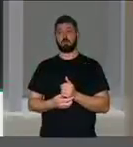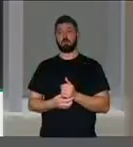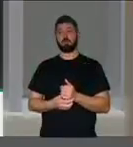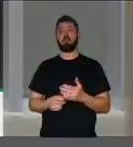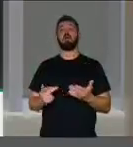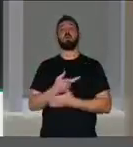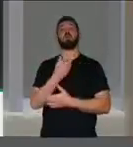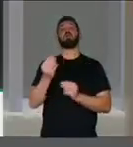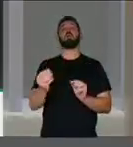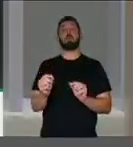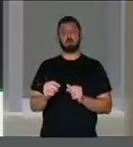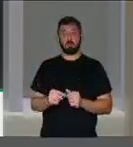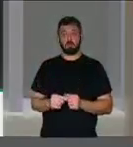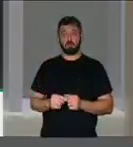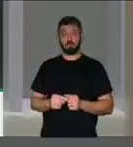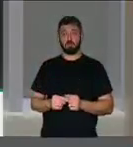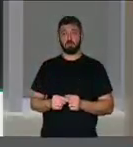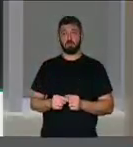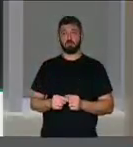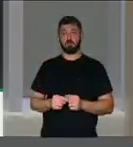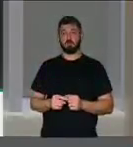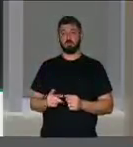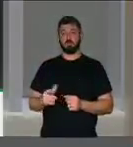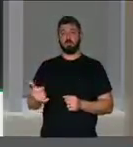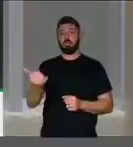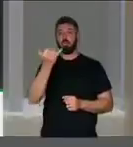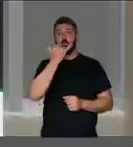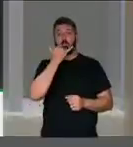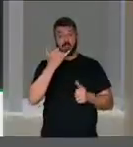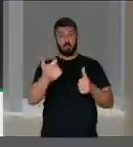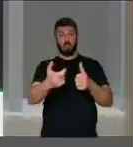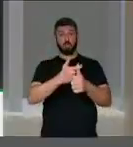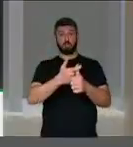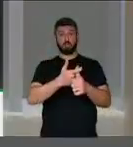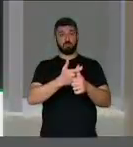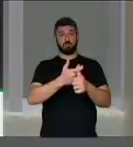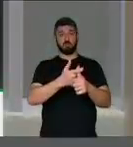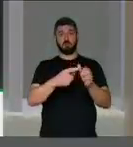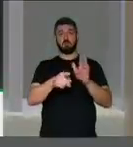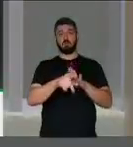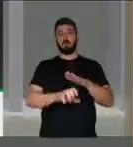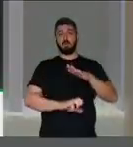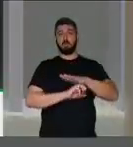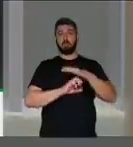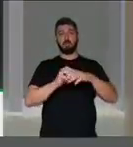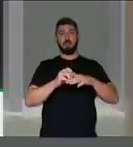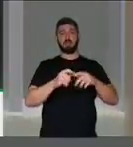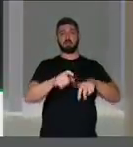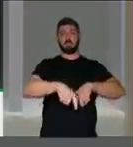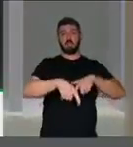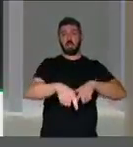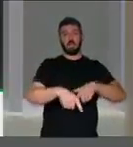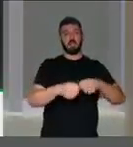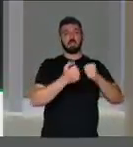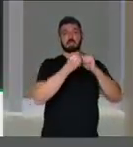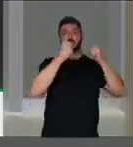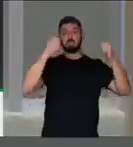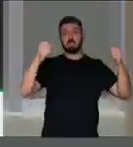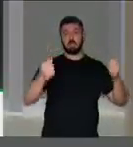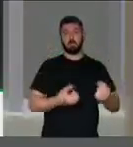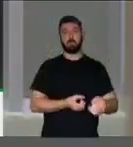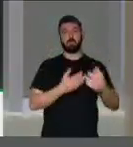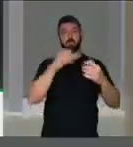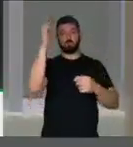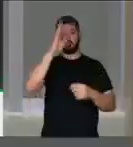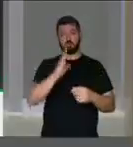acabou trazendo um perdão de dívida a grandes devedores. Quem parou, os grandes produtores